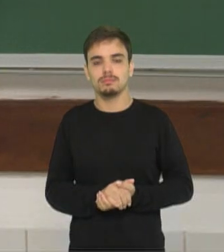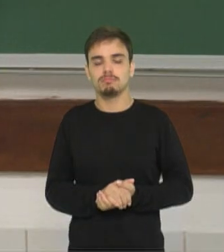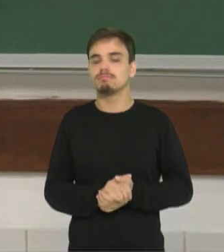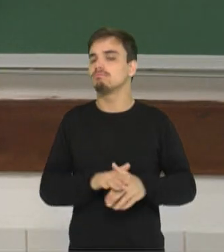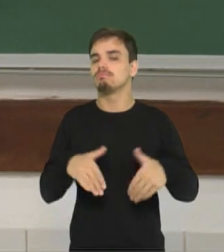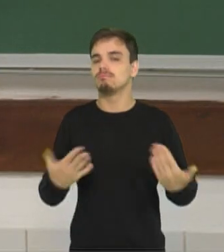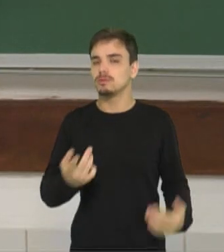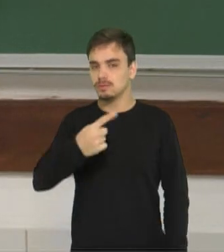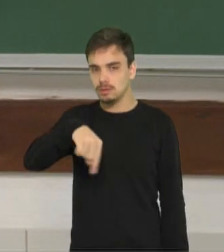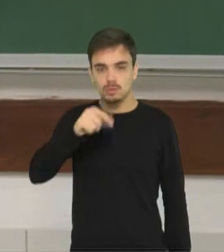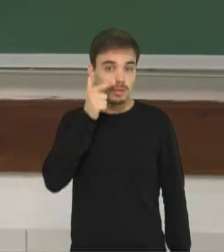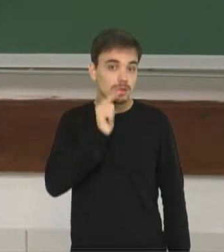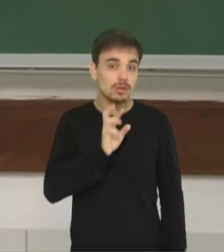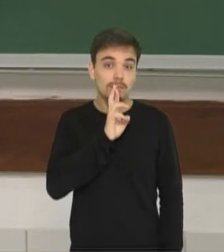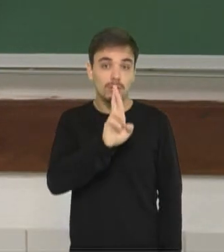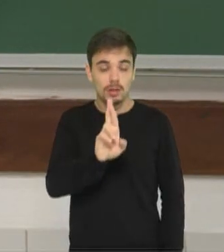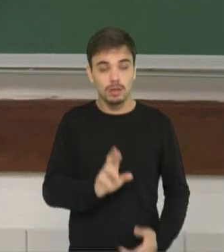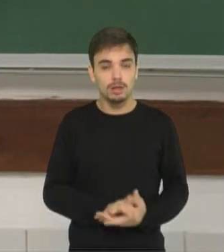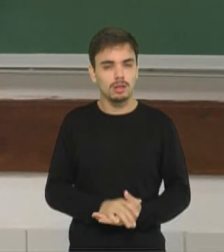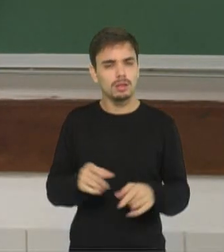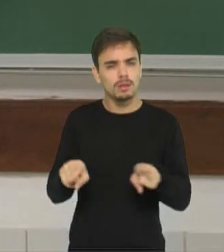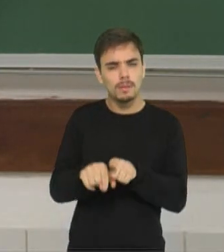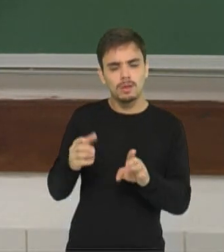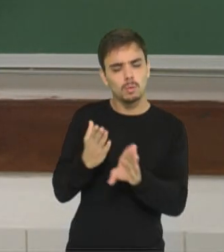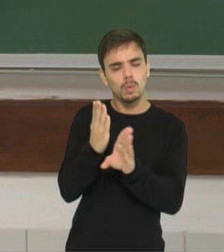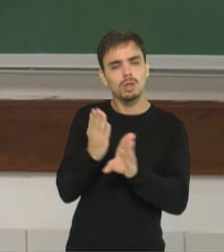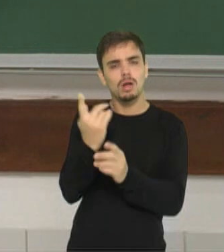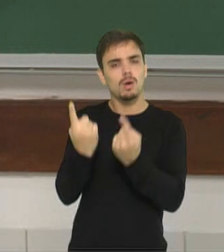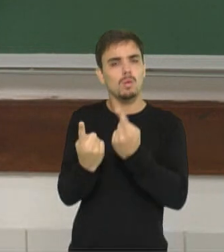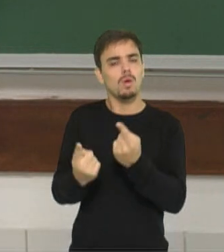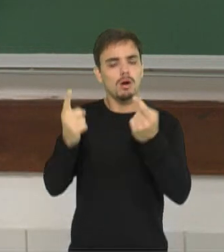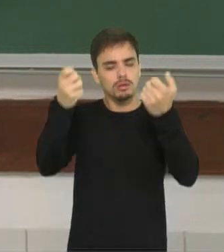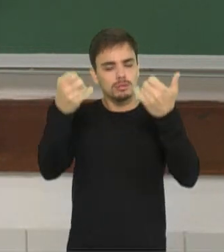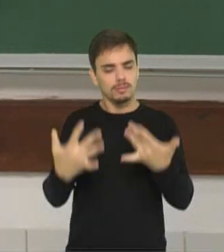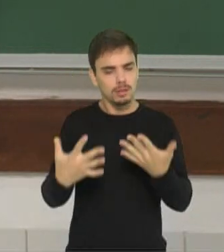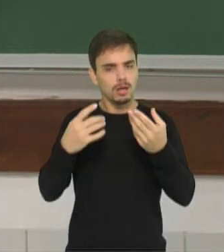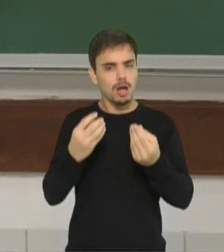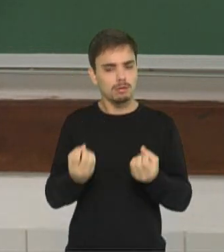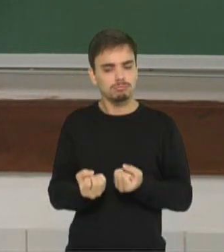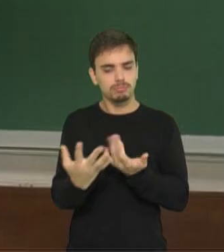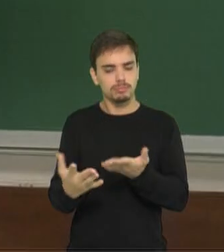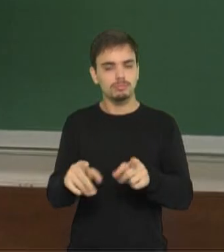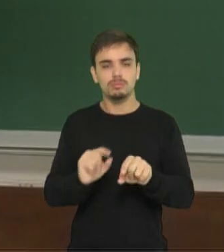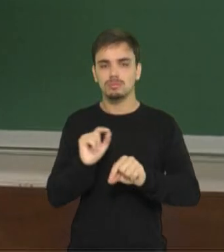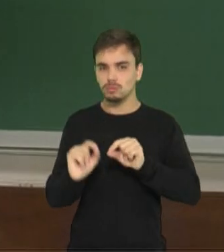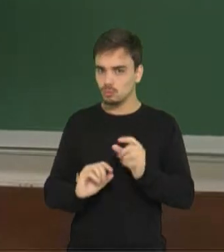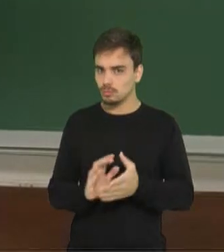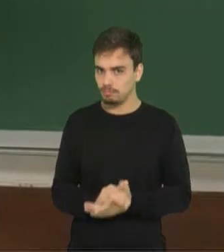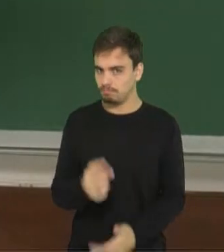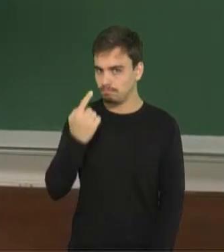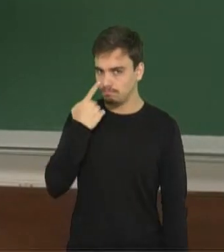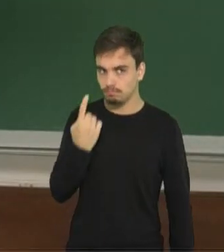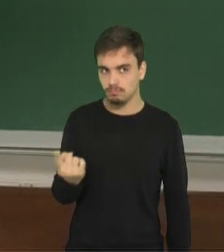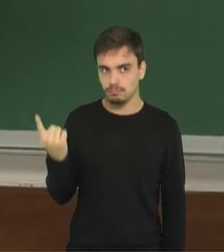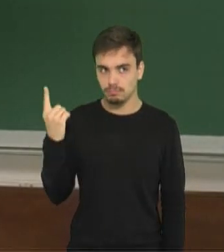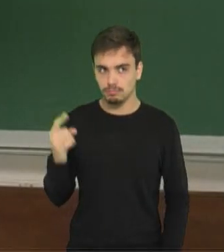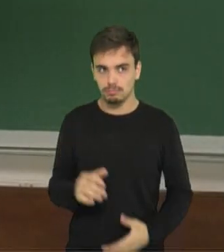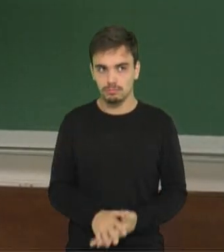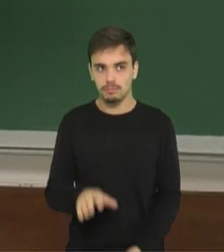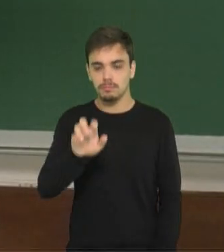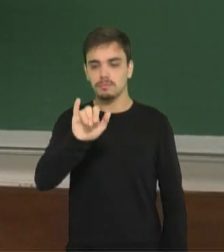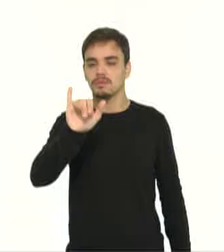E aí, vocês conseguiram responder? Conseguiram identificar ali o que elas estão expressando? Vejam só. O if